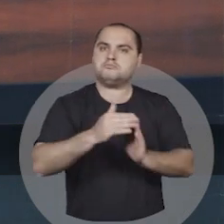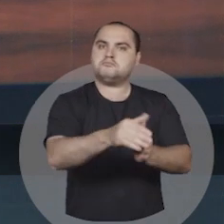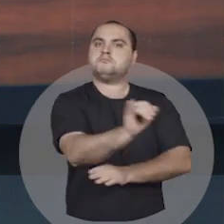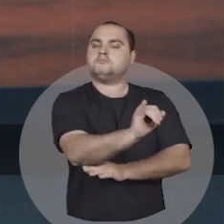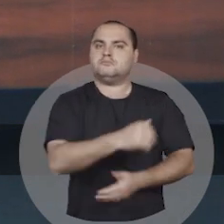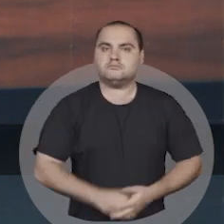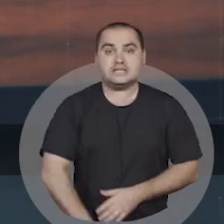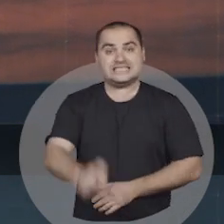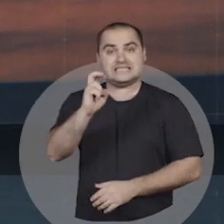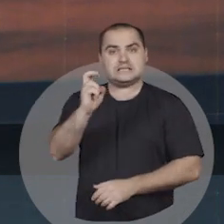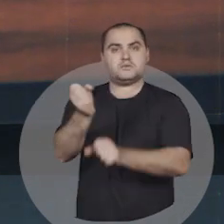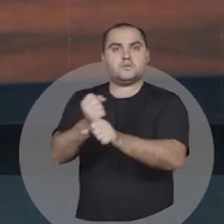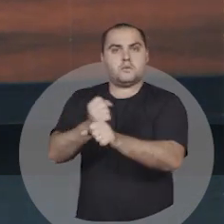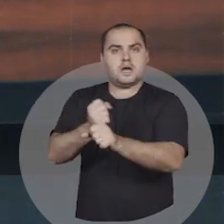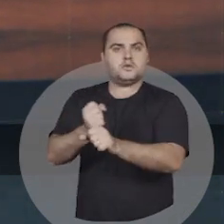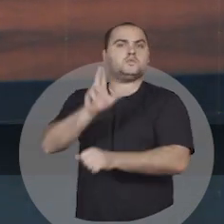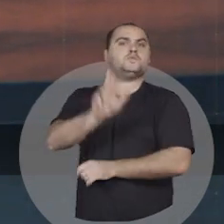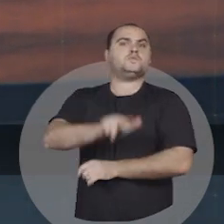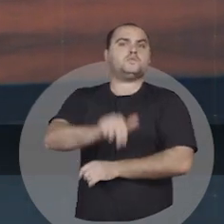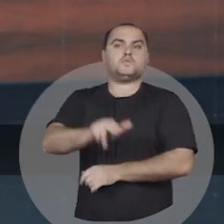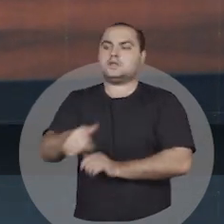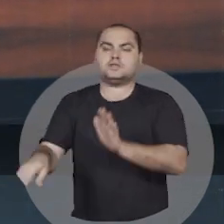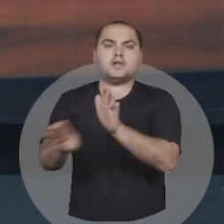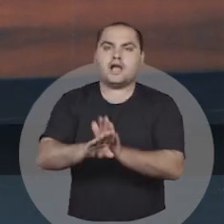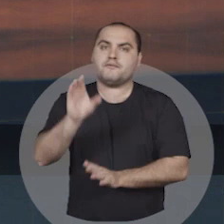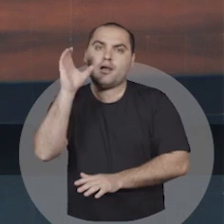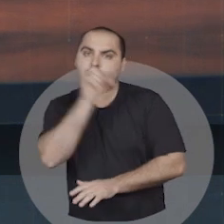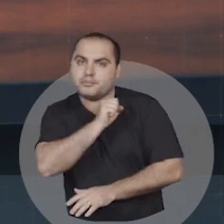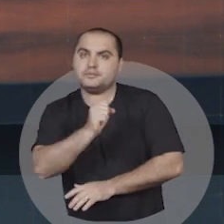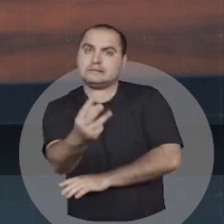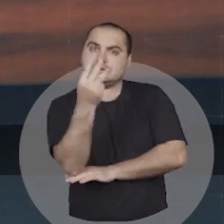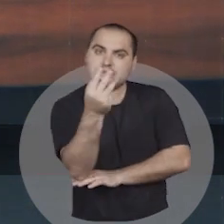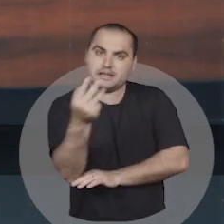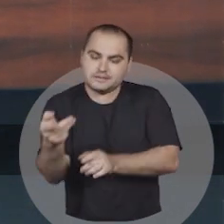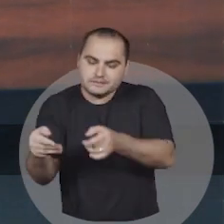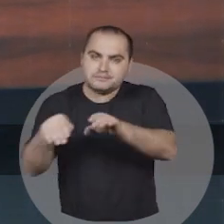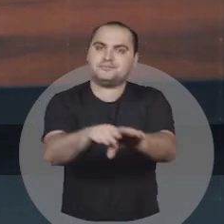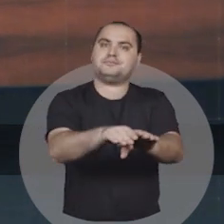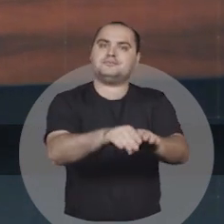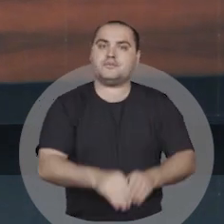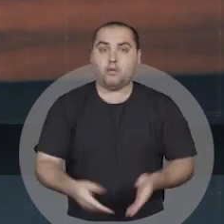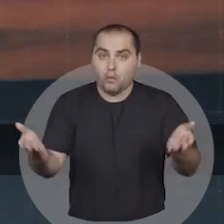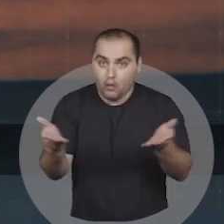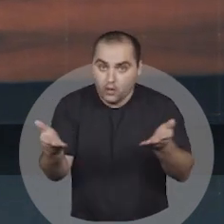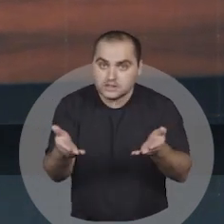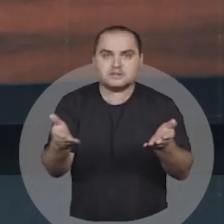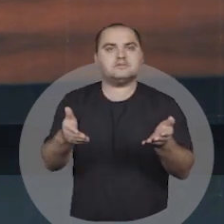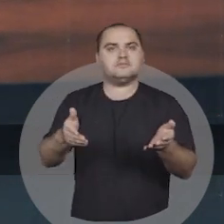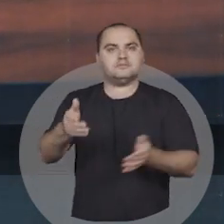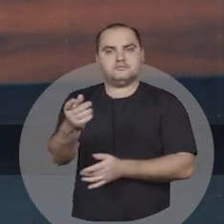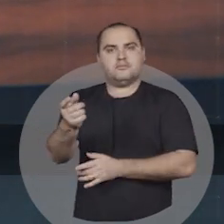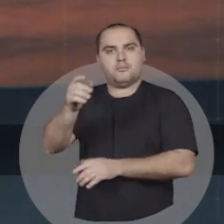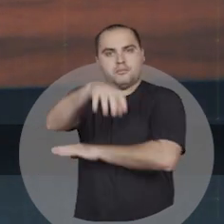não era registrada a chegada simultânea de embarcações. O movimento de cargas no porto de Itajaí teve aumento, olha só,